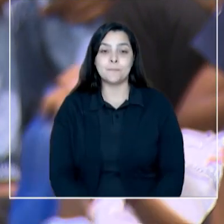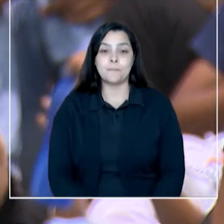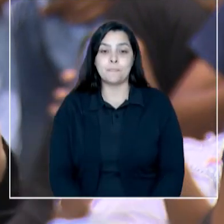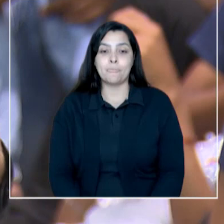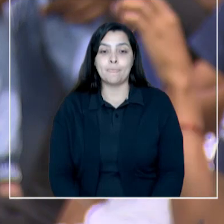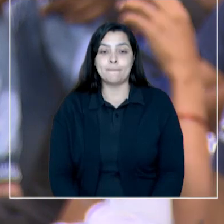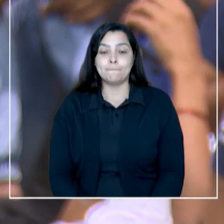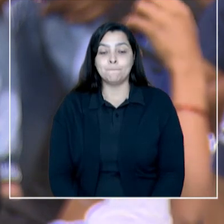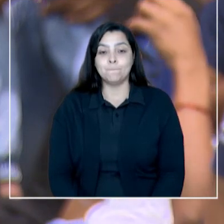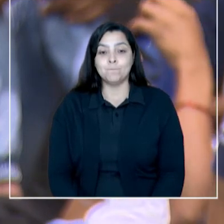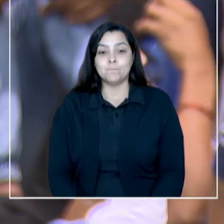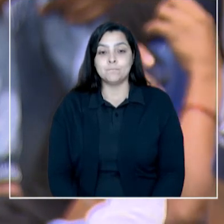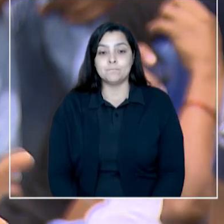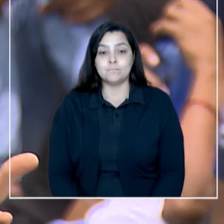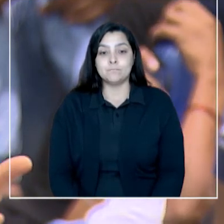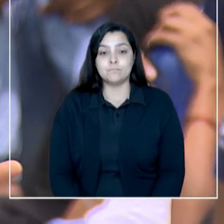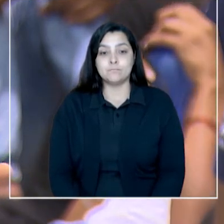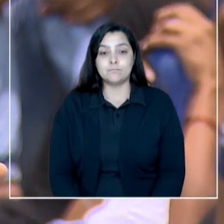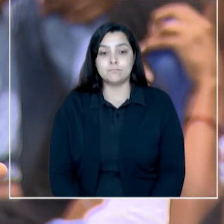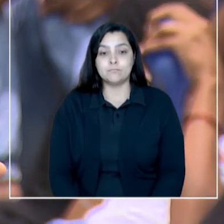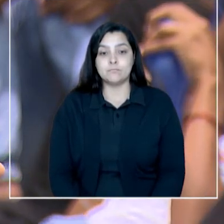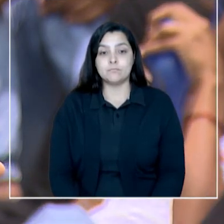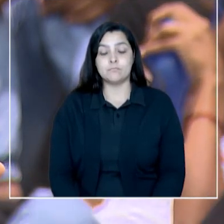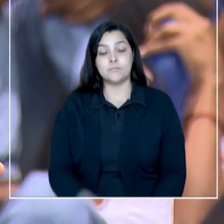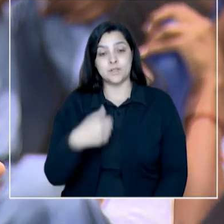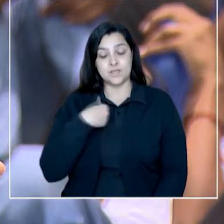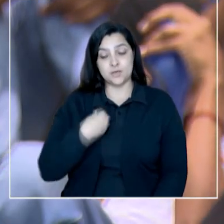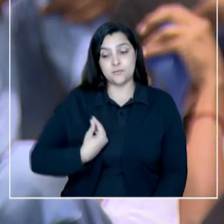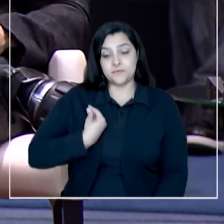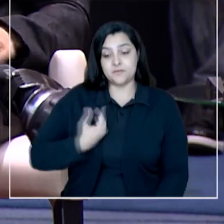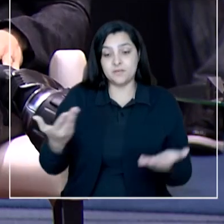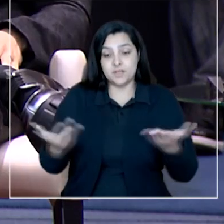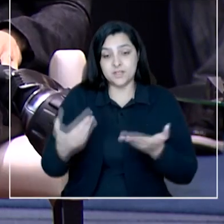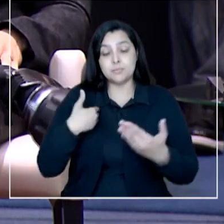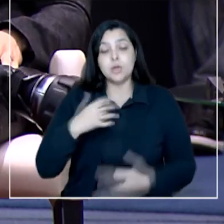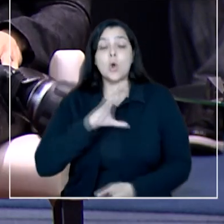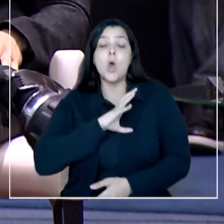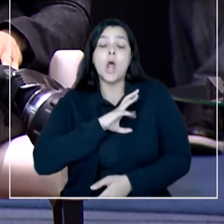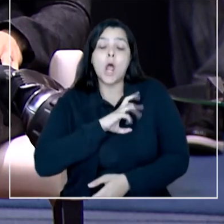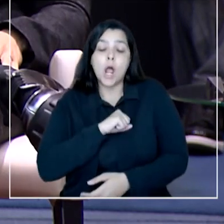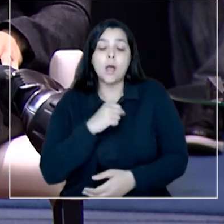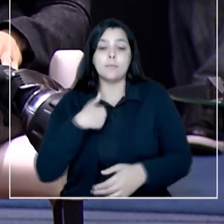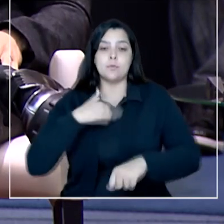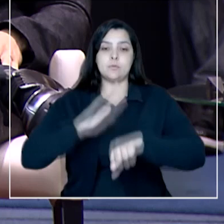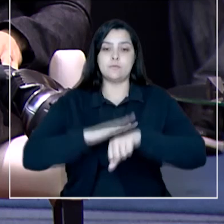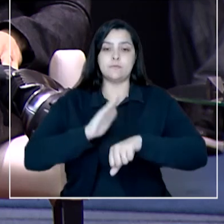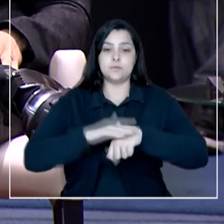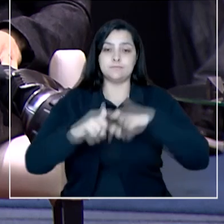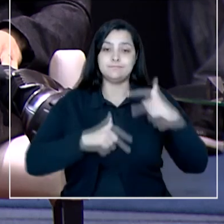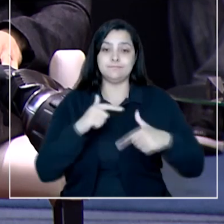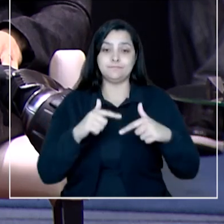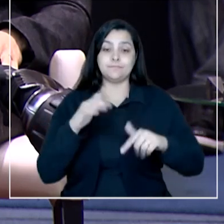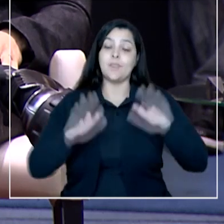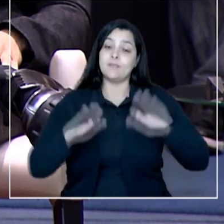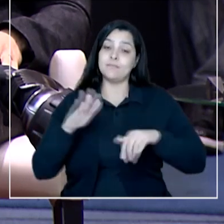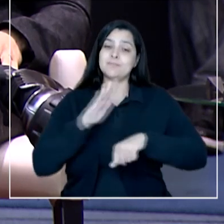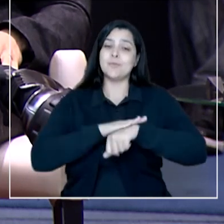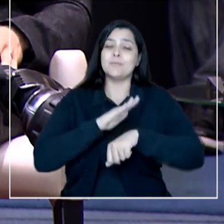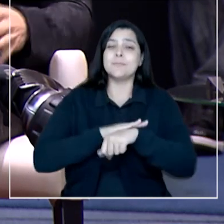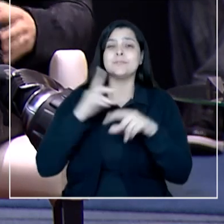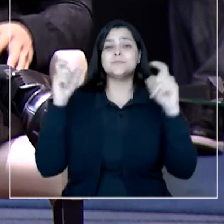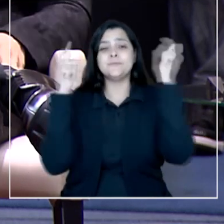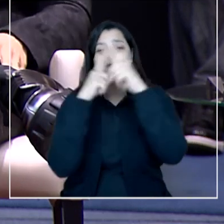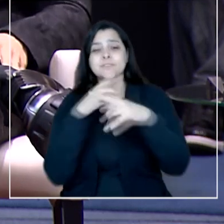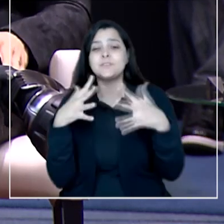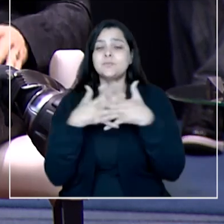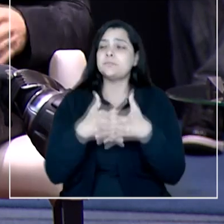eu só estou onde eu estou porque eu realmente amo o que eu faço, né? Porque em vários momentos da vida ali que está complicado, está difícil,